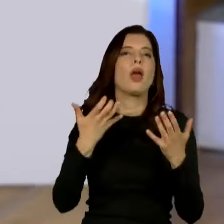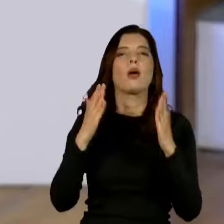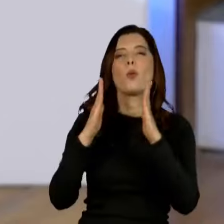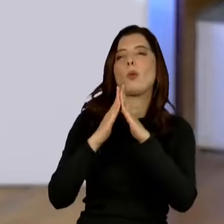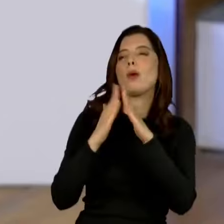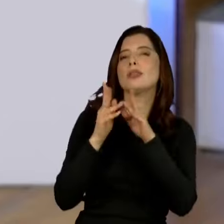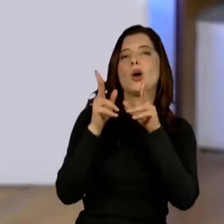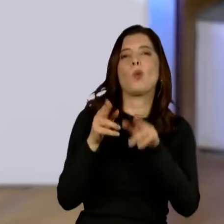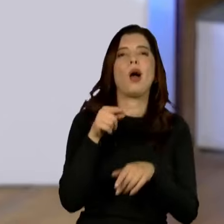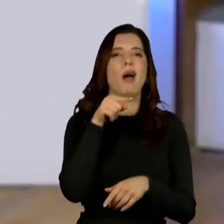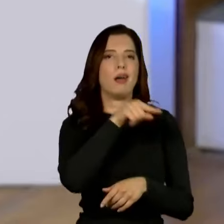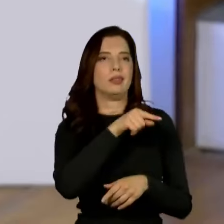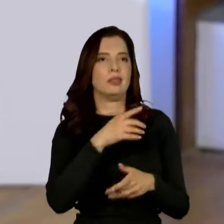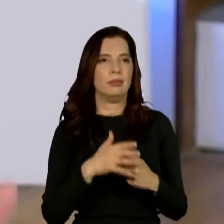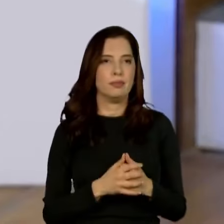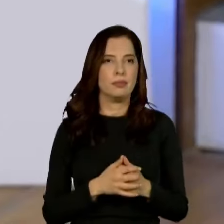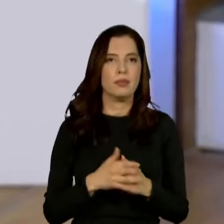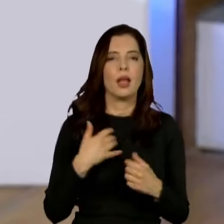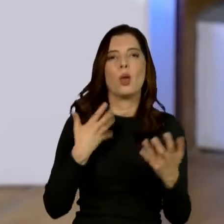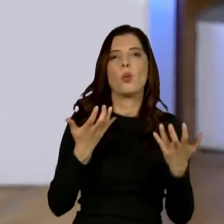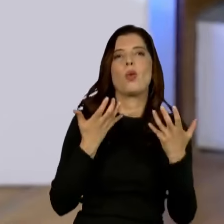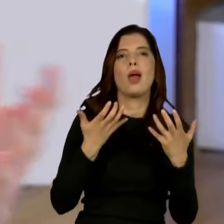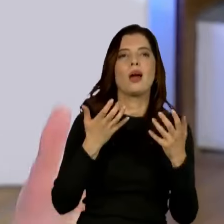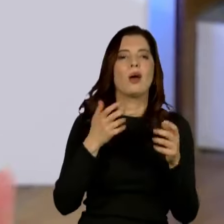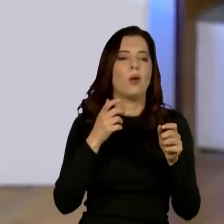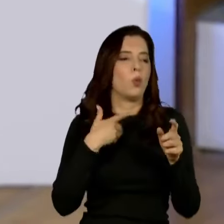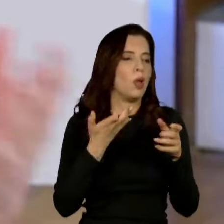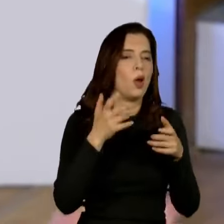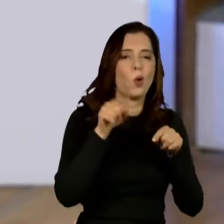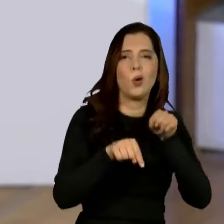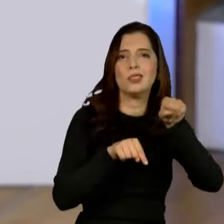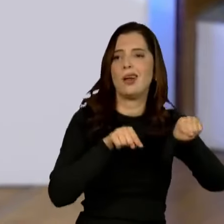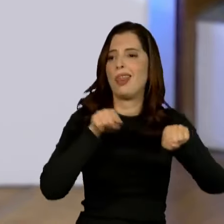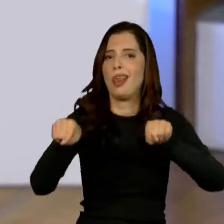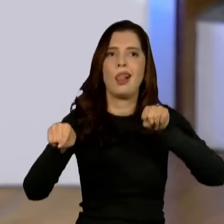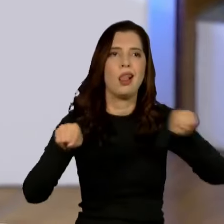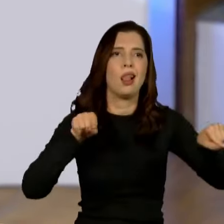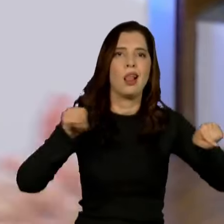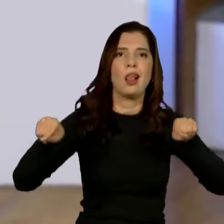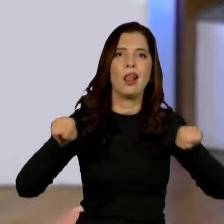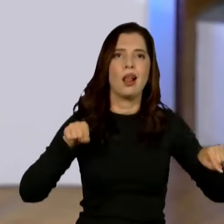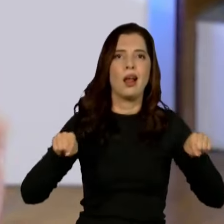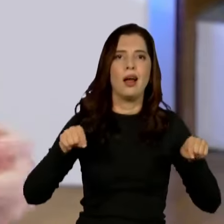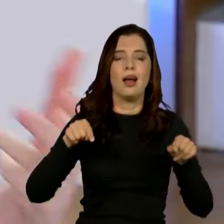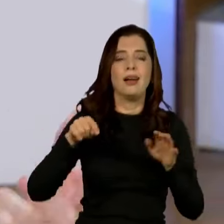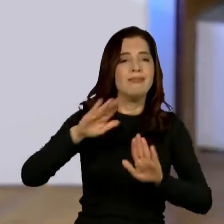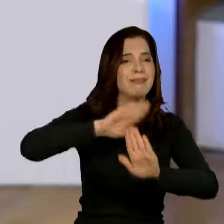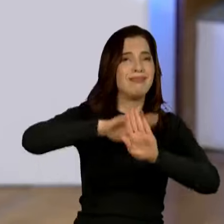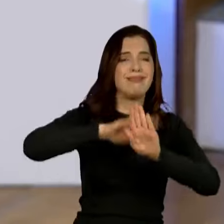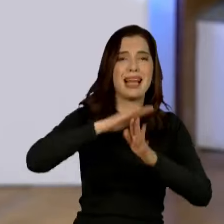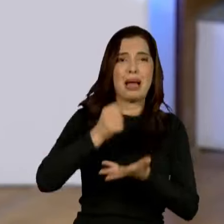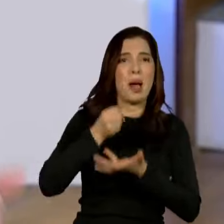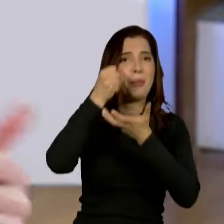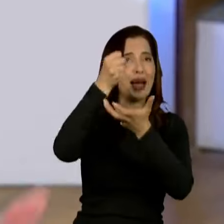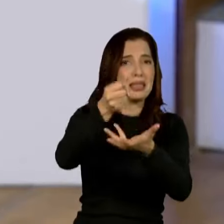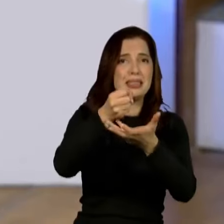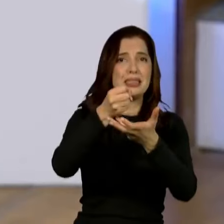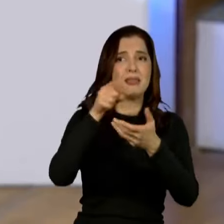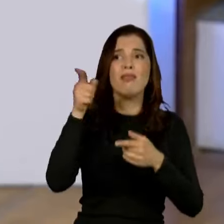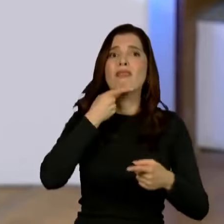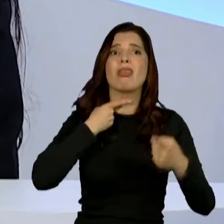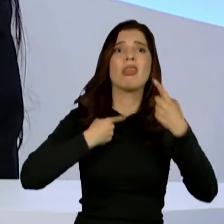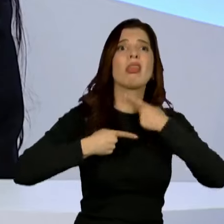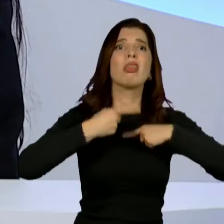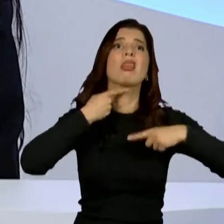aceita gente, que desejo, isso um Evidemment, esse rêve, é uma alianação que me fazia claro que ele tinha legal,